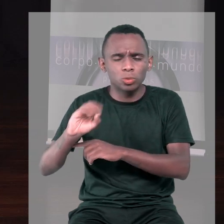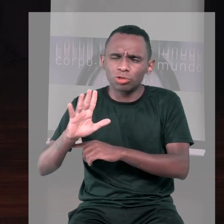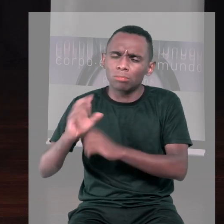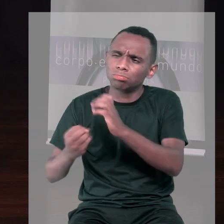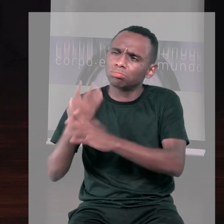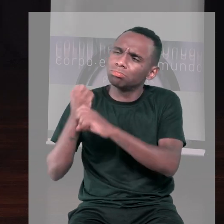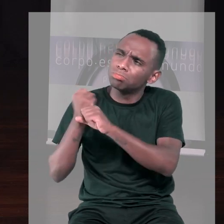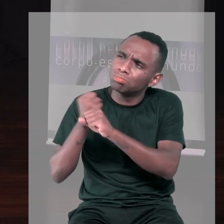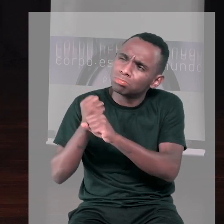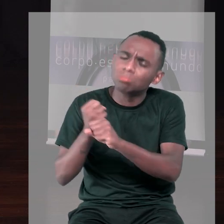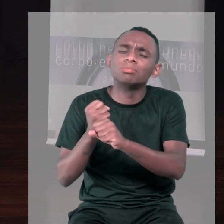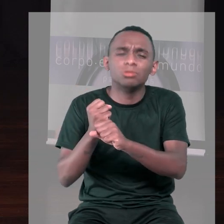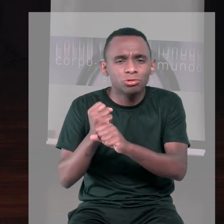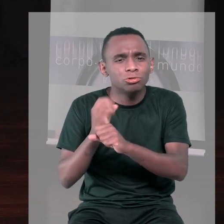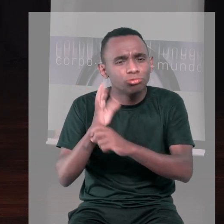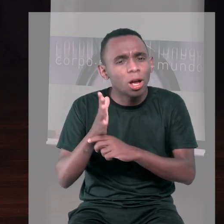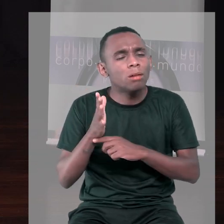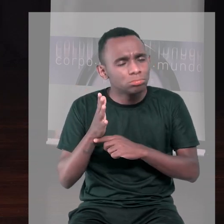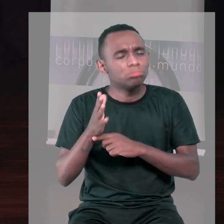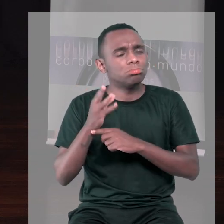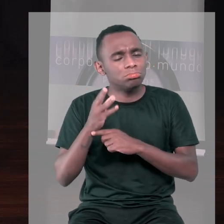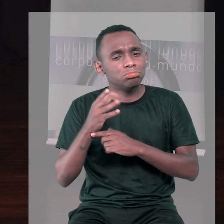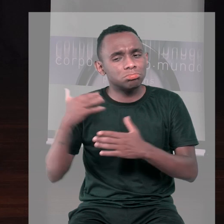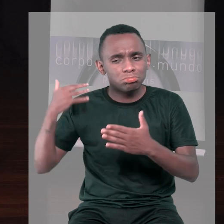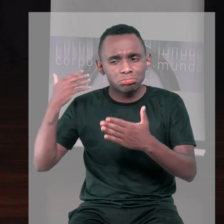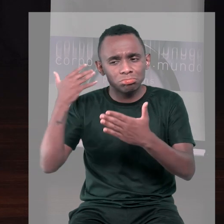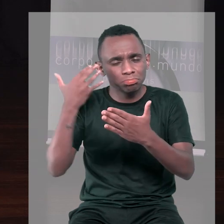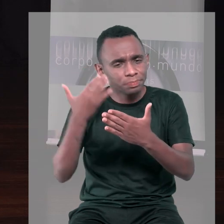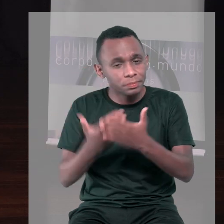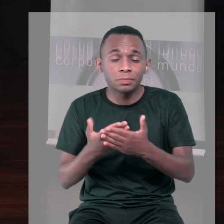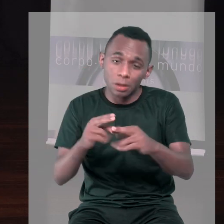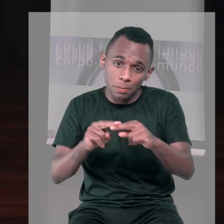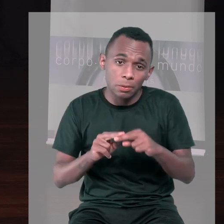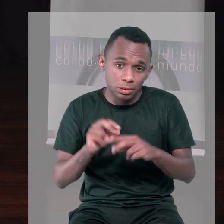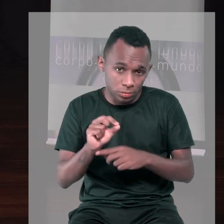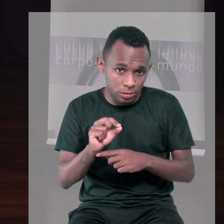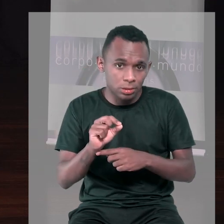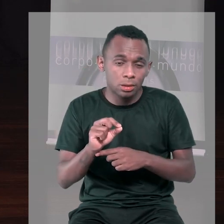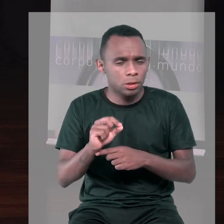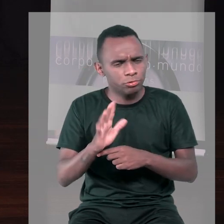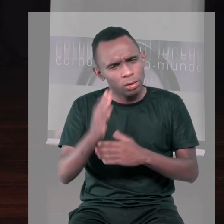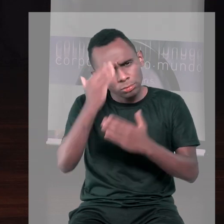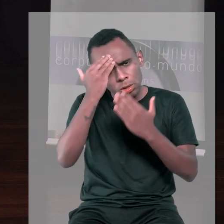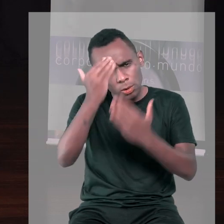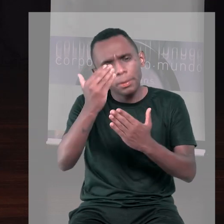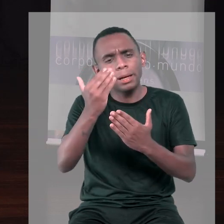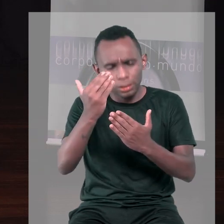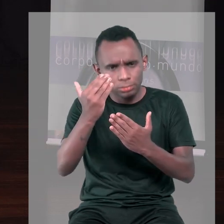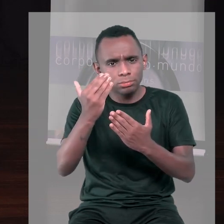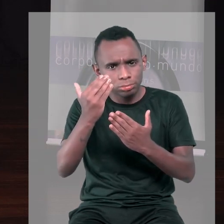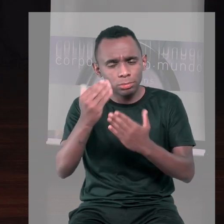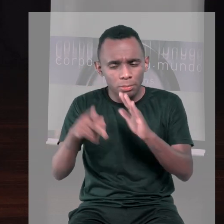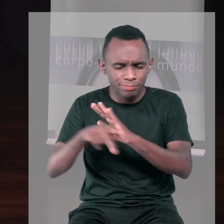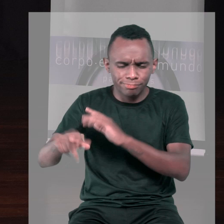vez a fazer parte do ciclo, mas tenho de agradecer também ao Afonso Borges, que